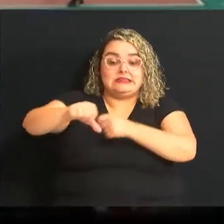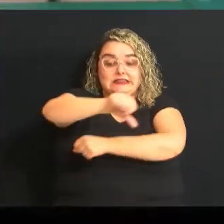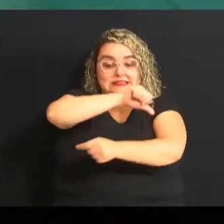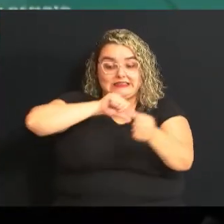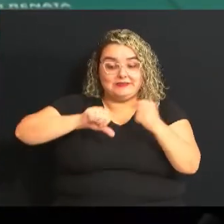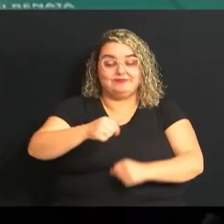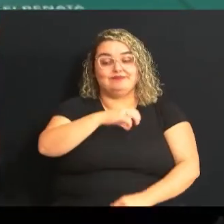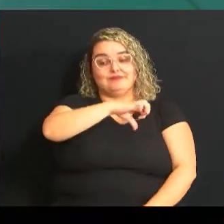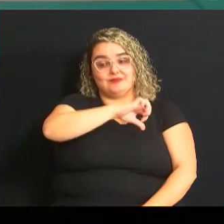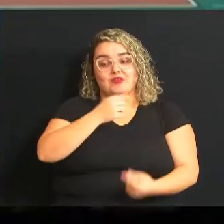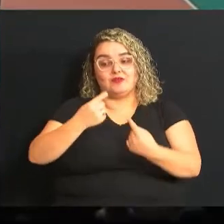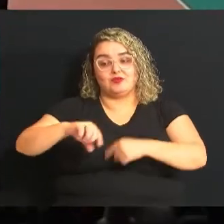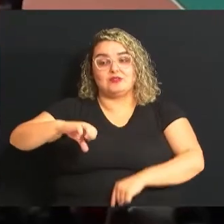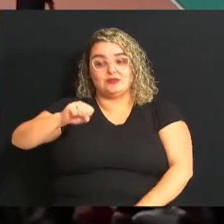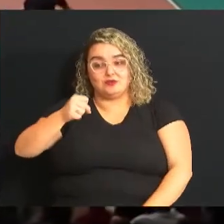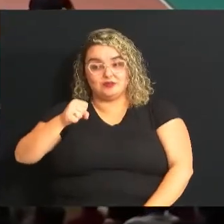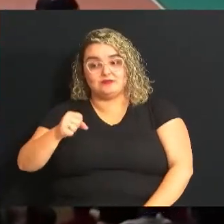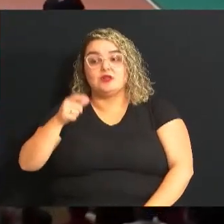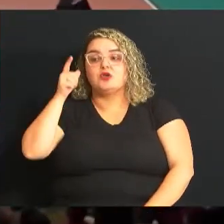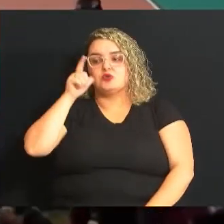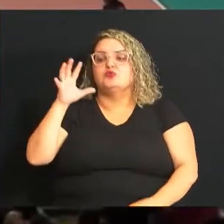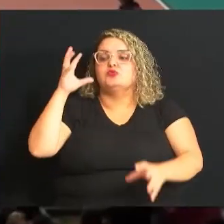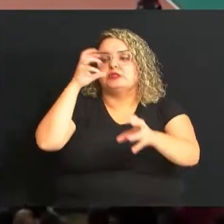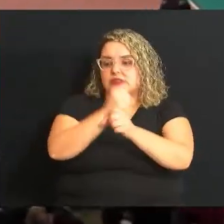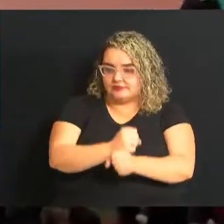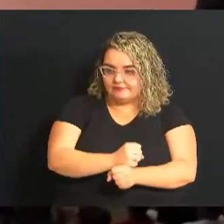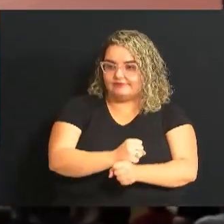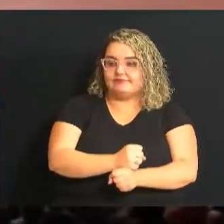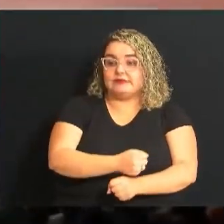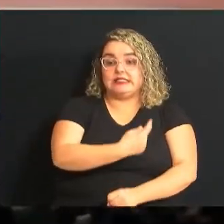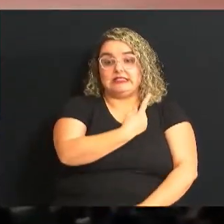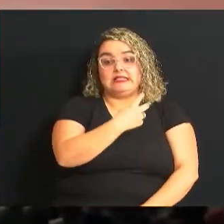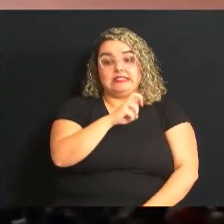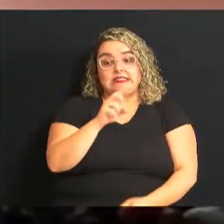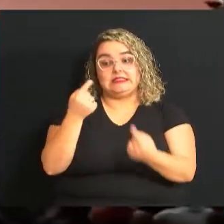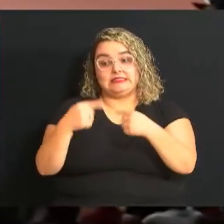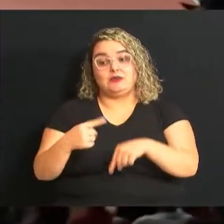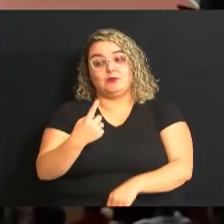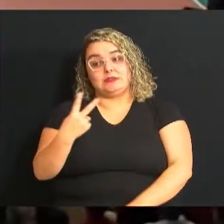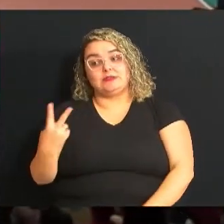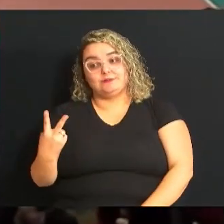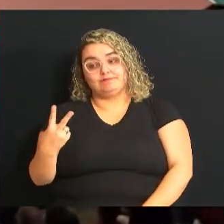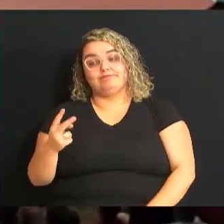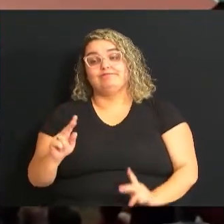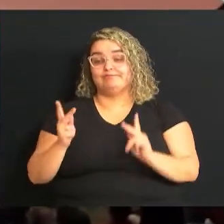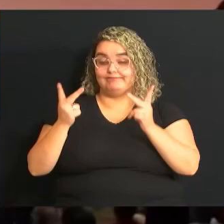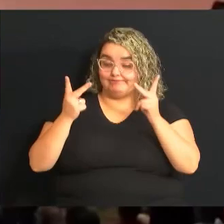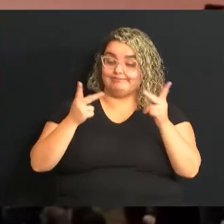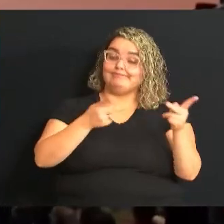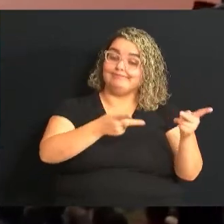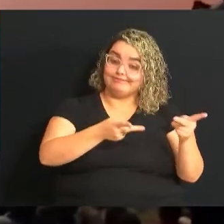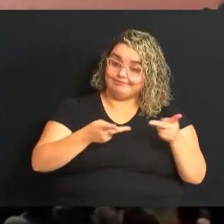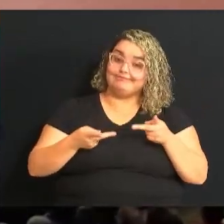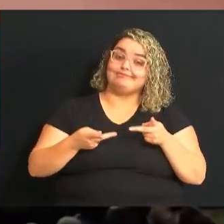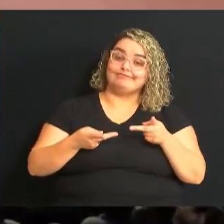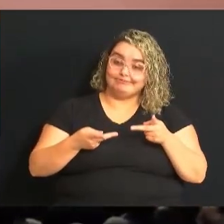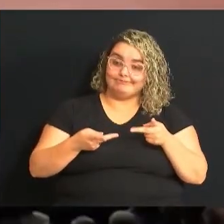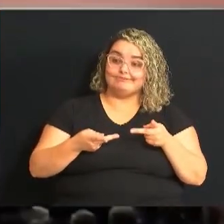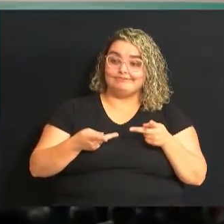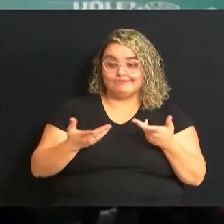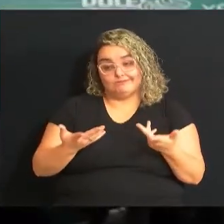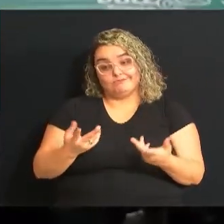tem um comunicado de vereadores, aquele período em que o parlamentar que fizer aí a sua inscrição tem a tribuna livre